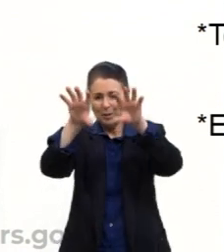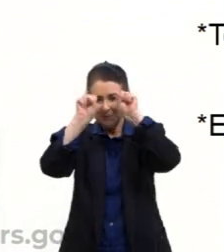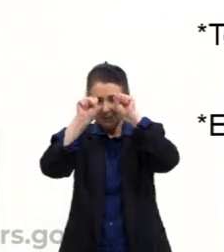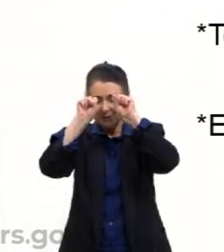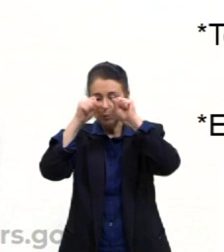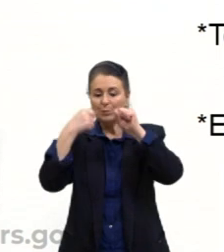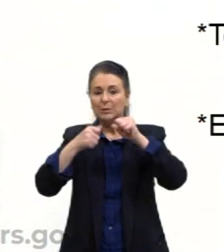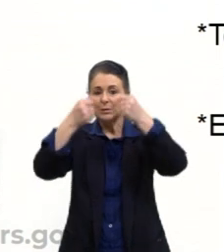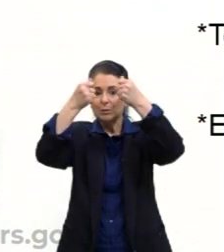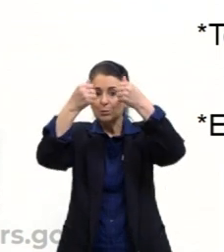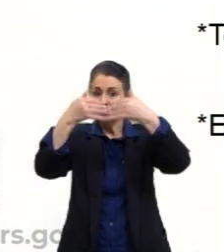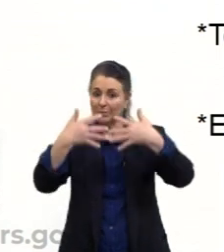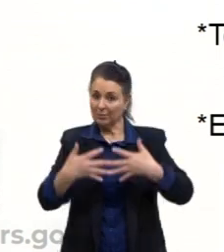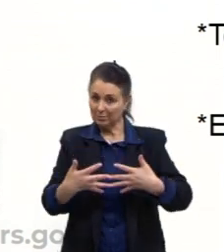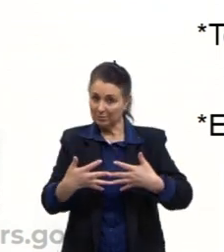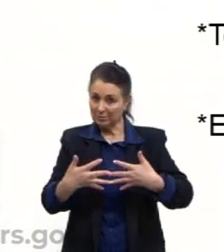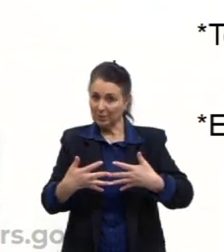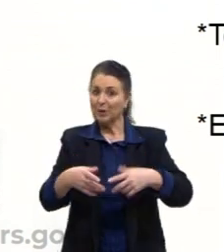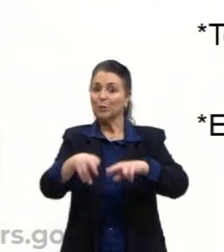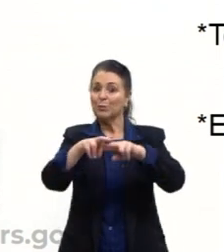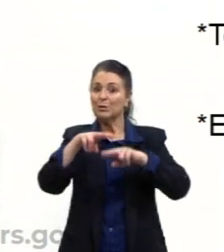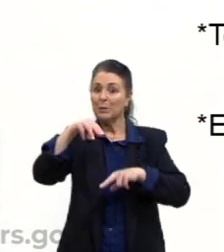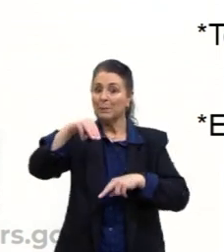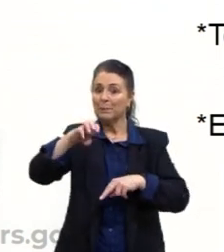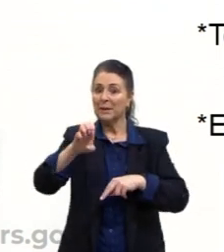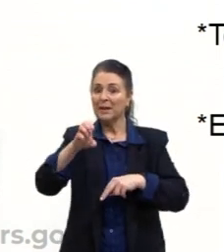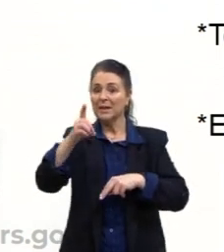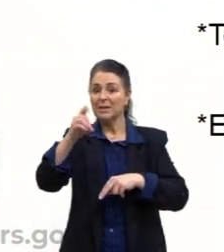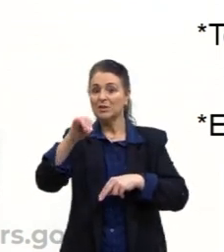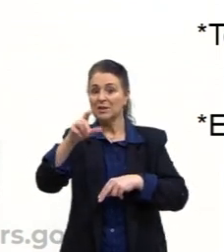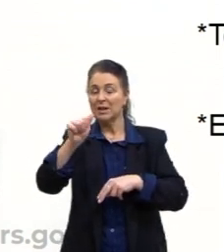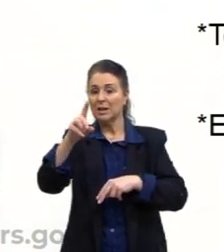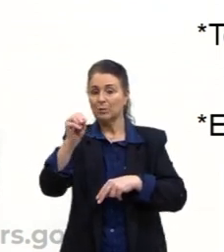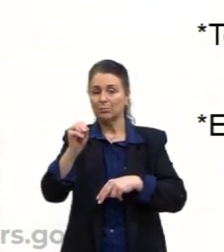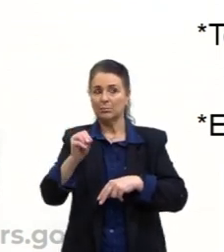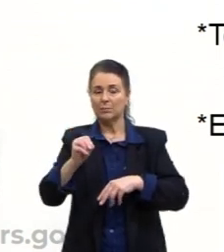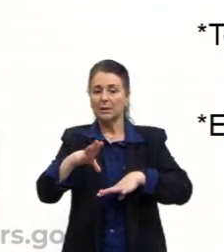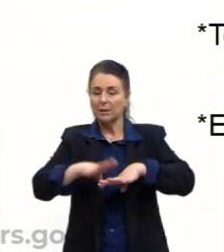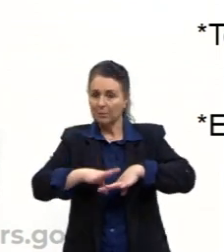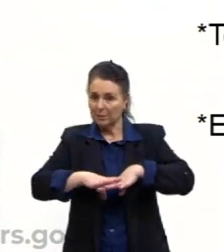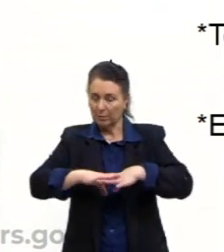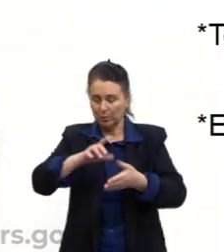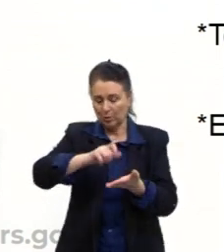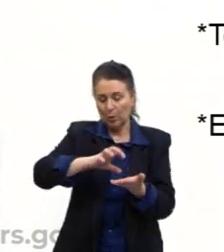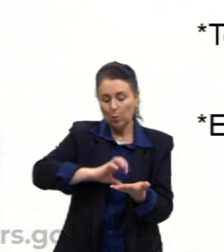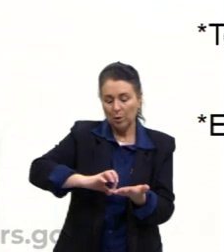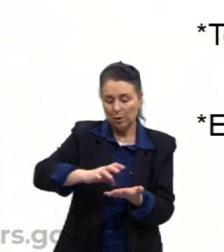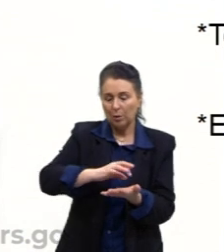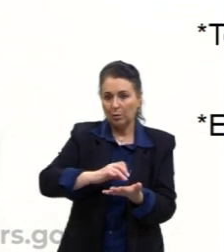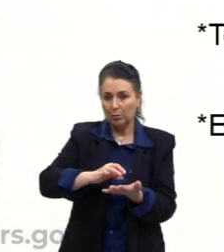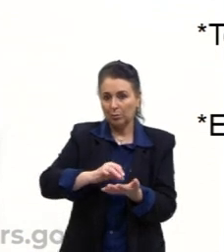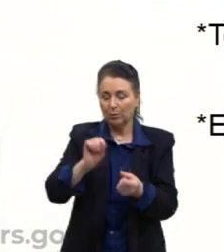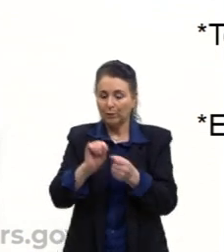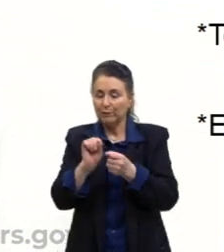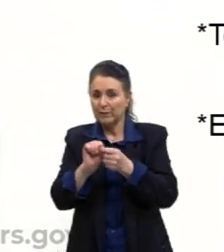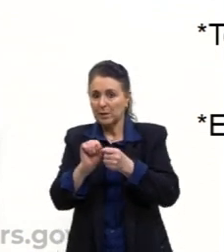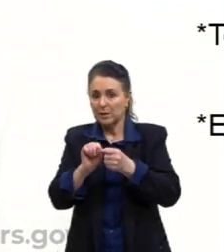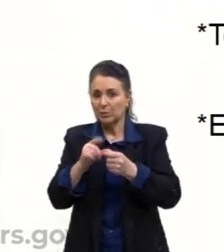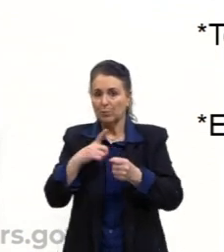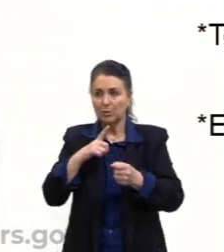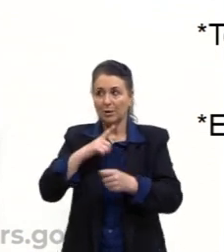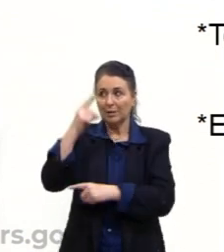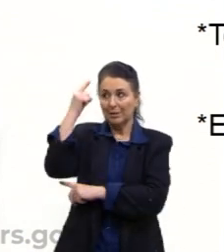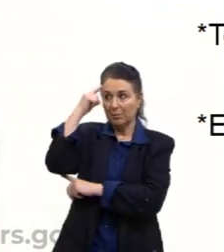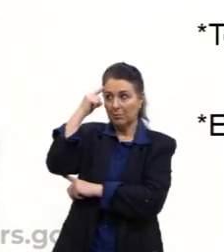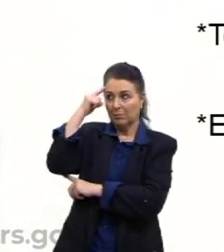expressá-lo e por isso ele é mediado né uma operação matemática por exemplo eu posso ter essa operação matemática em